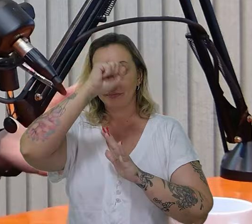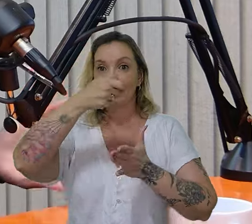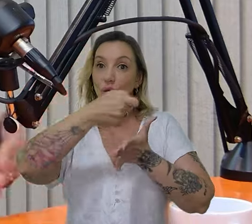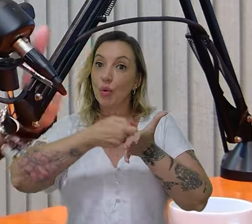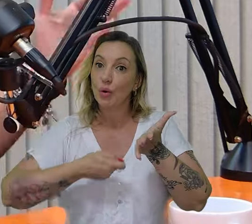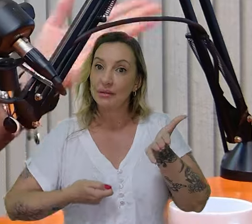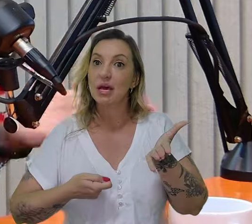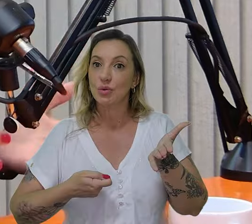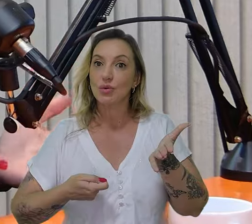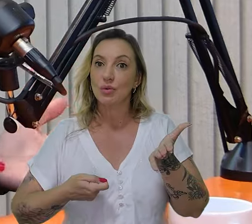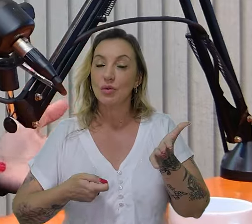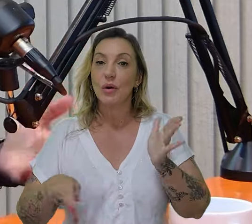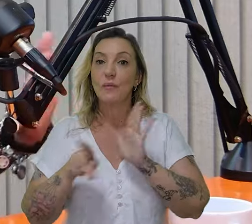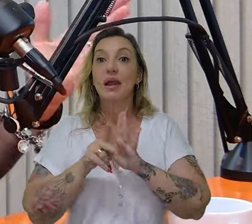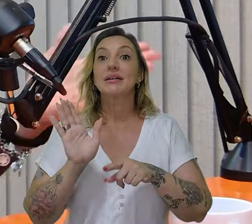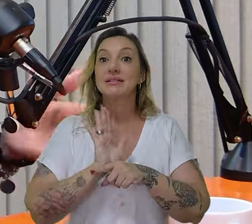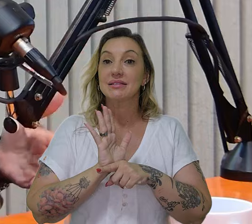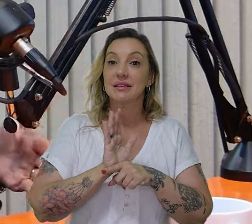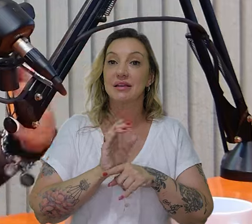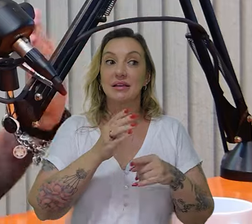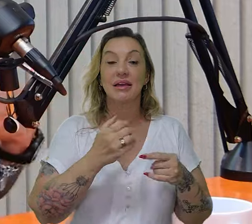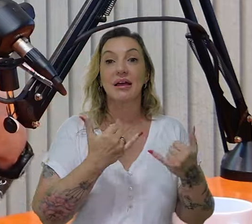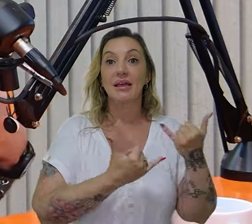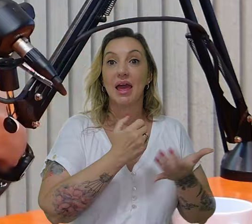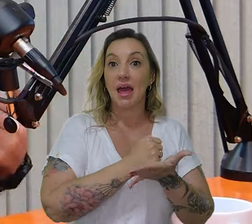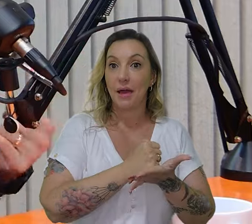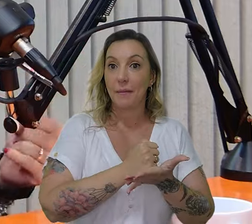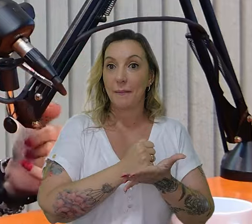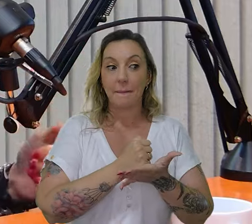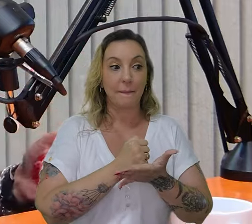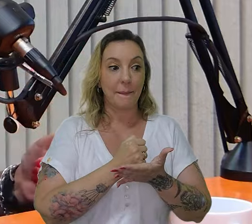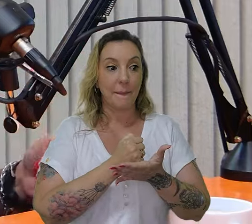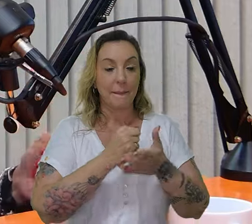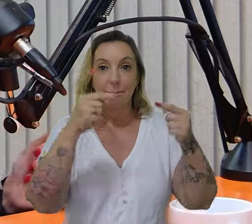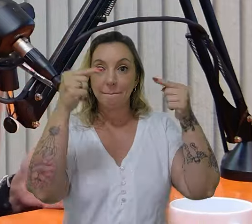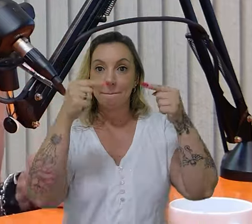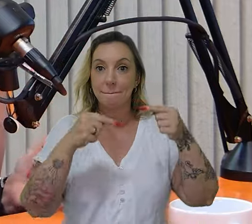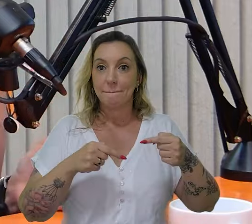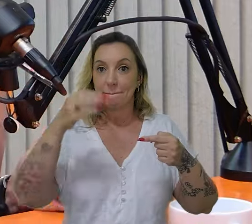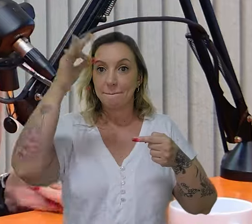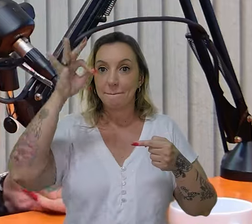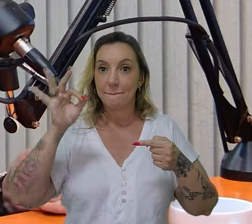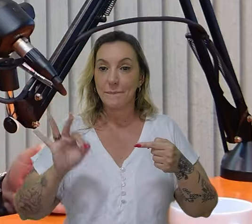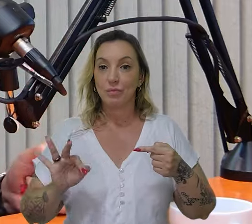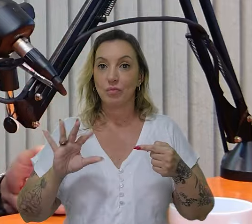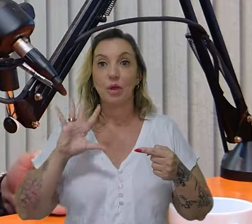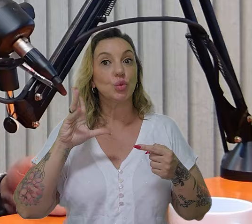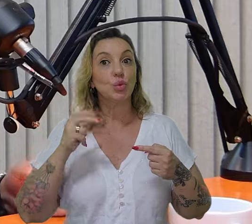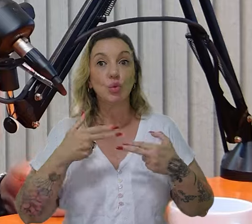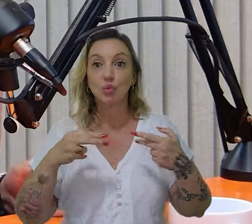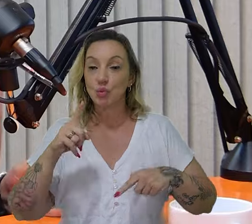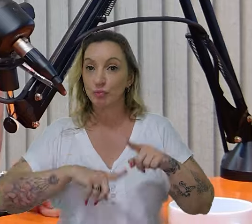roteiro para cinema para game ele tá todinho ele gabarita ele pega todos esses produtos